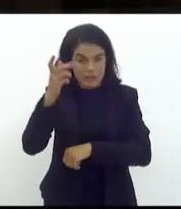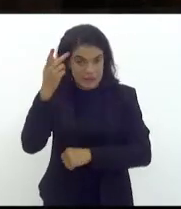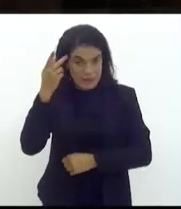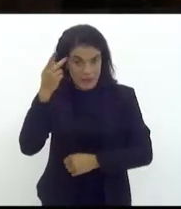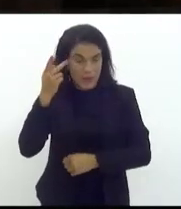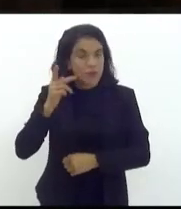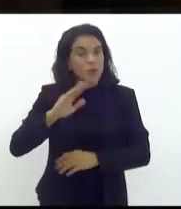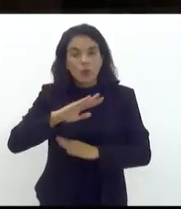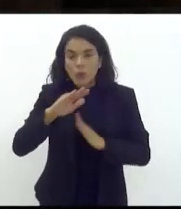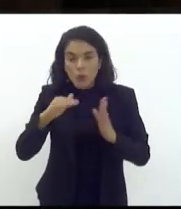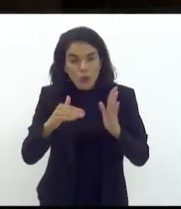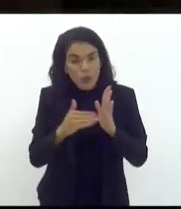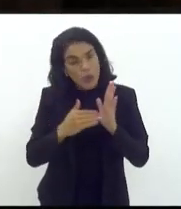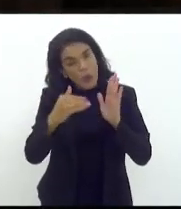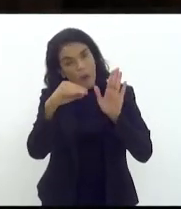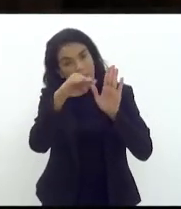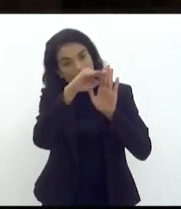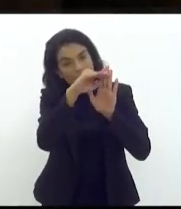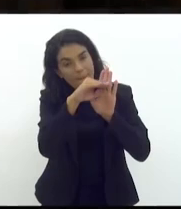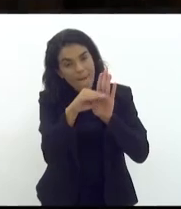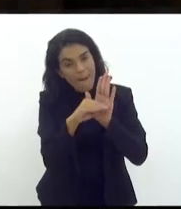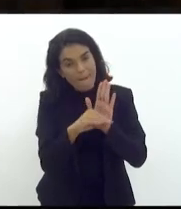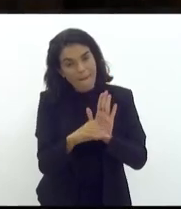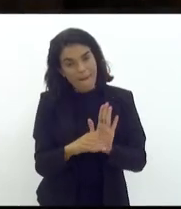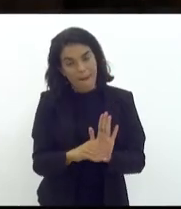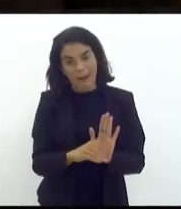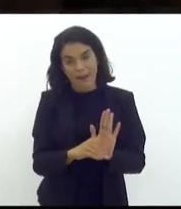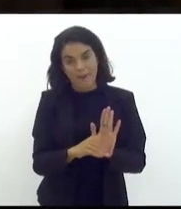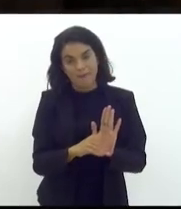essas todas essas